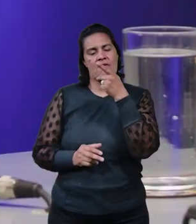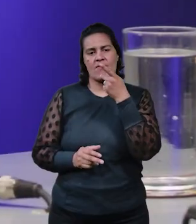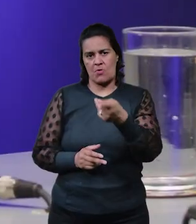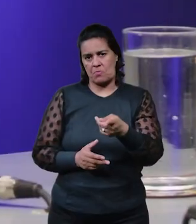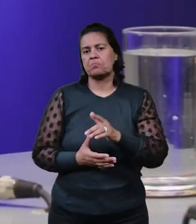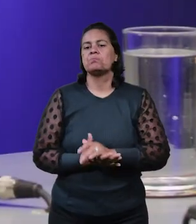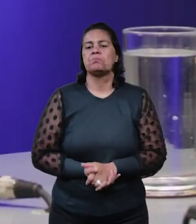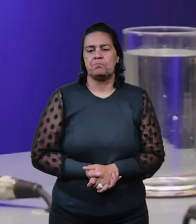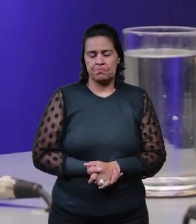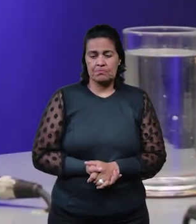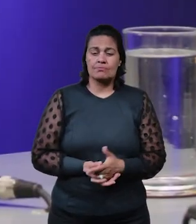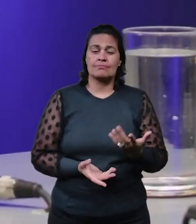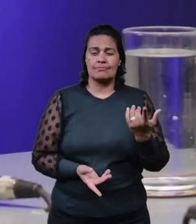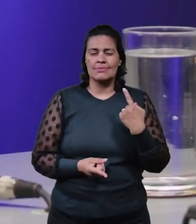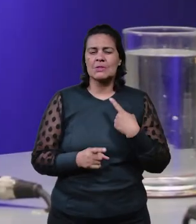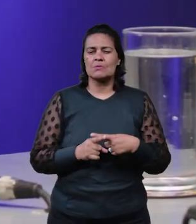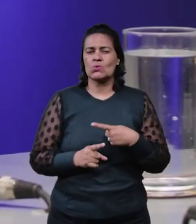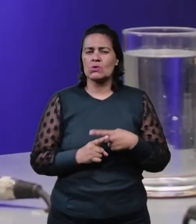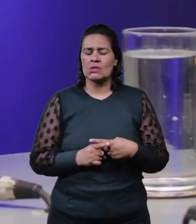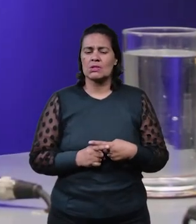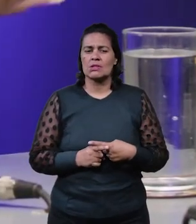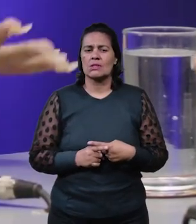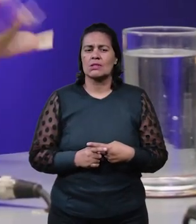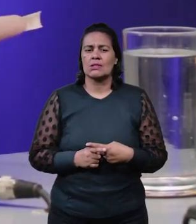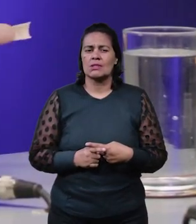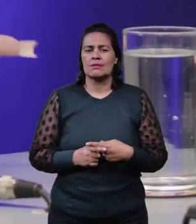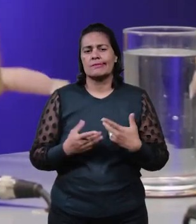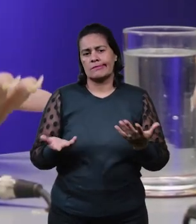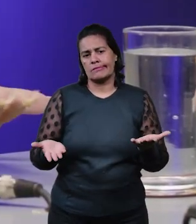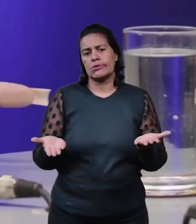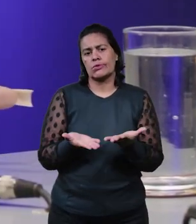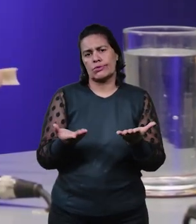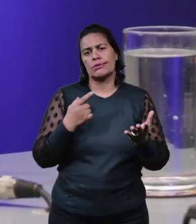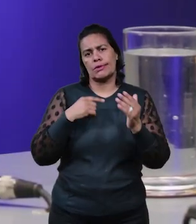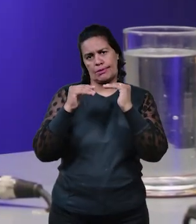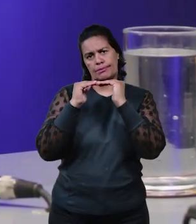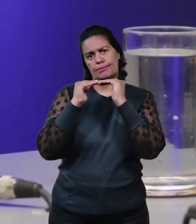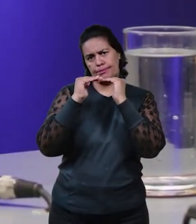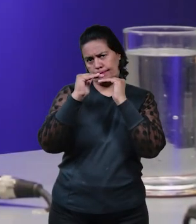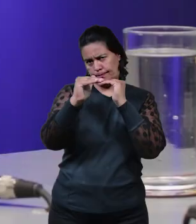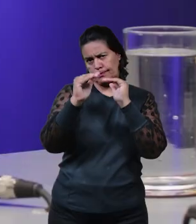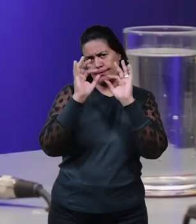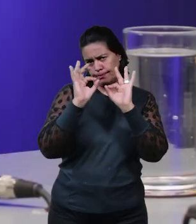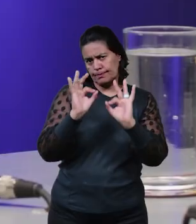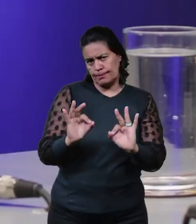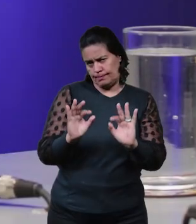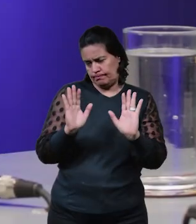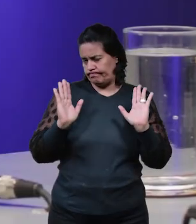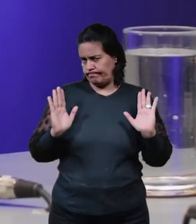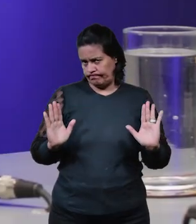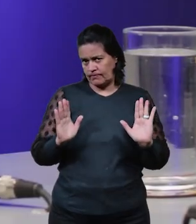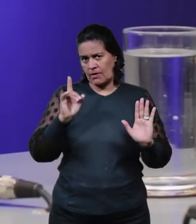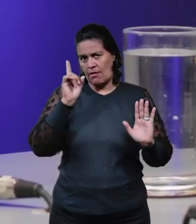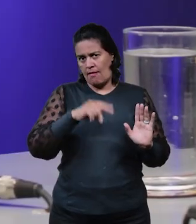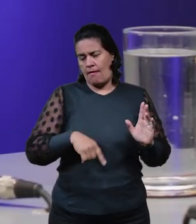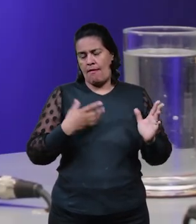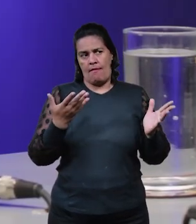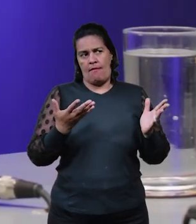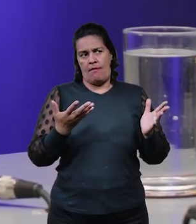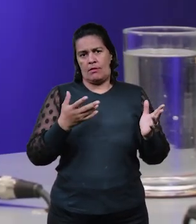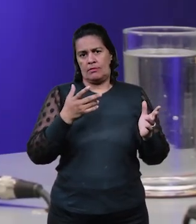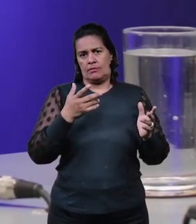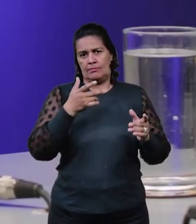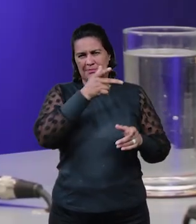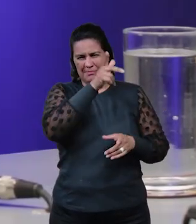capilar. Porque a gente tem esse padrão, né, da sociedade de roubar mesmo a autoestima de